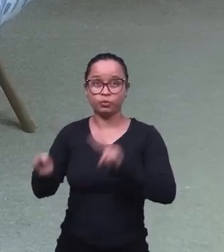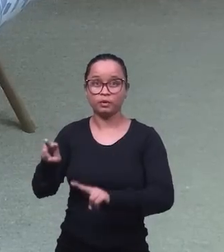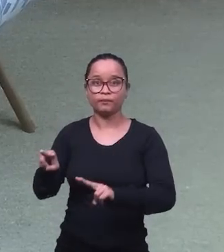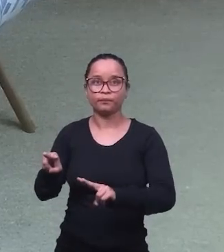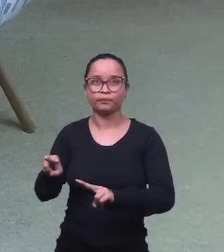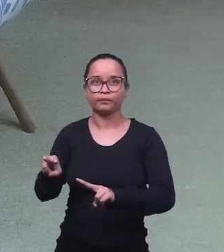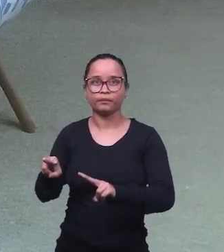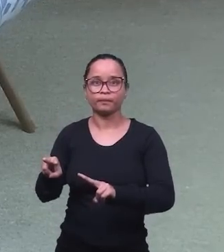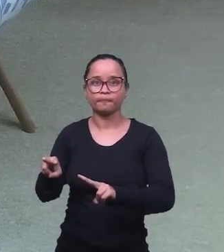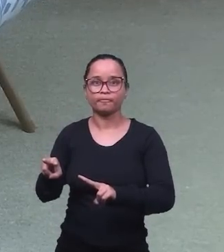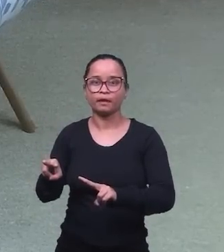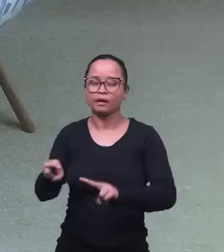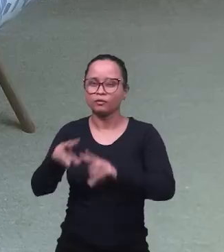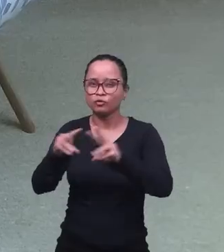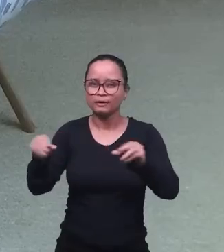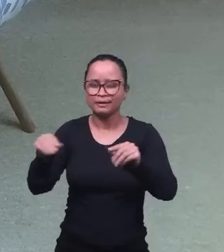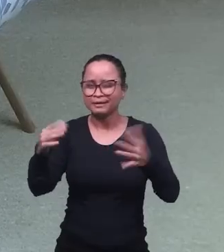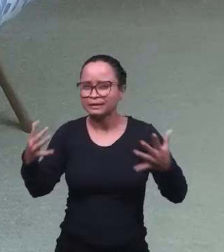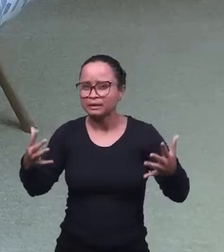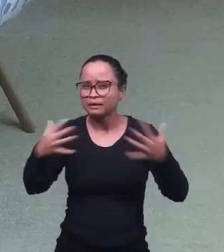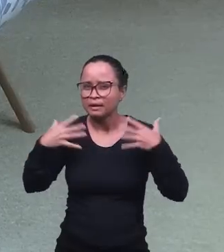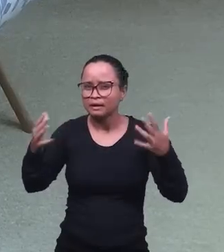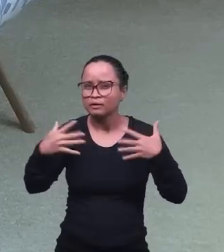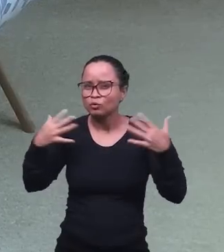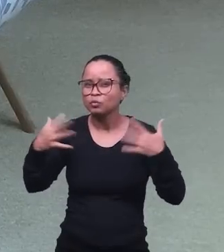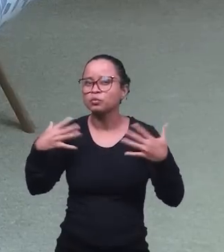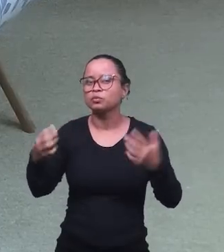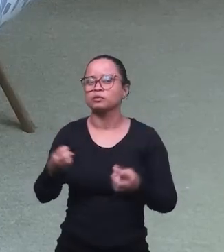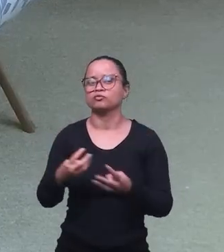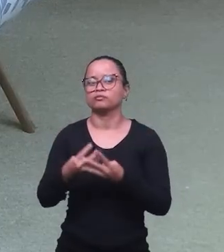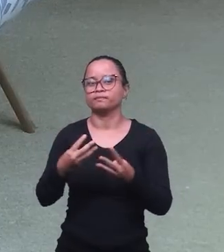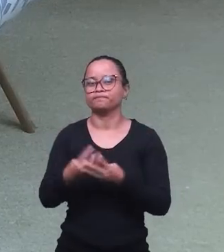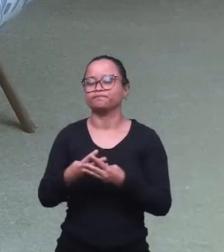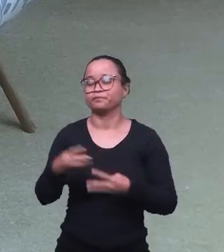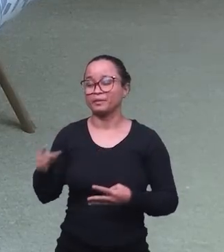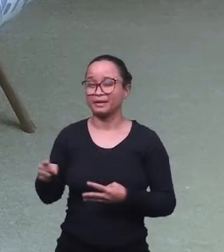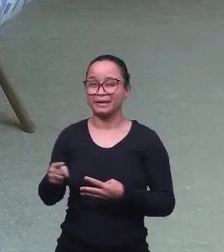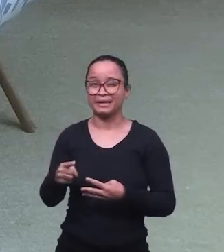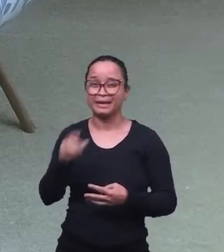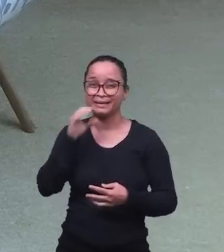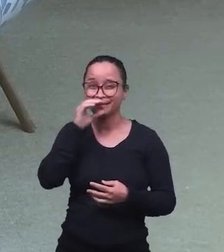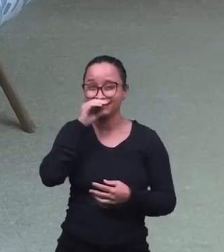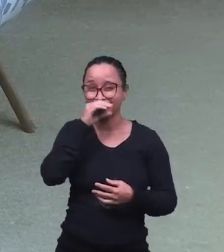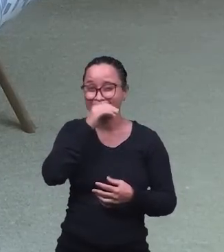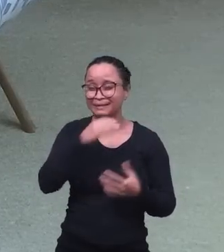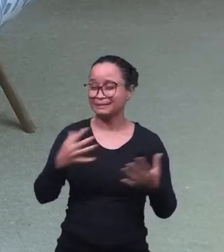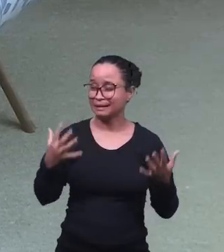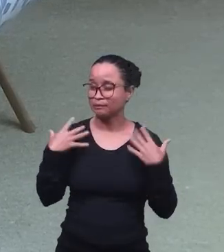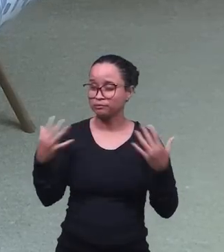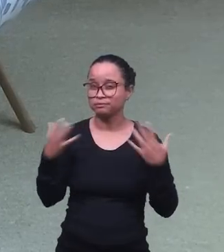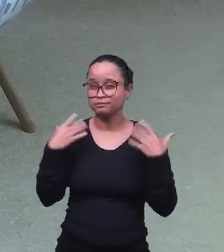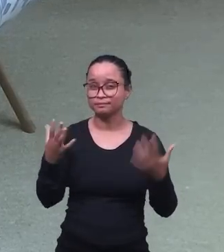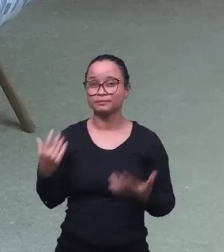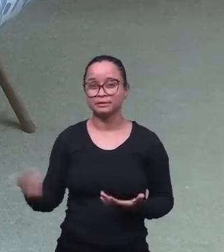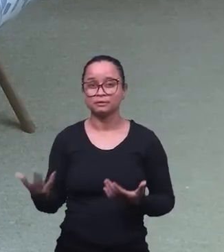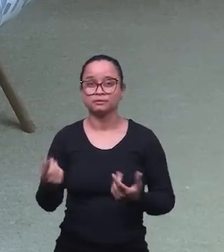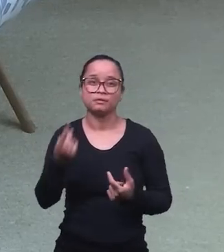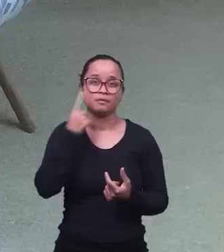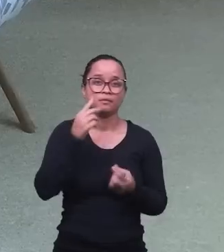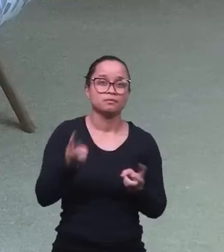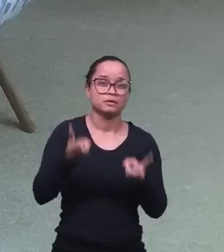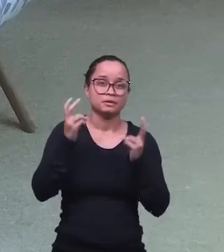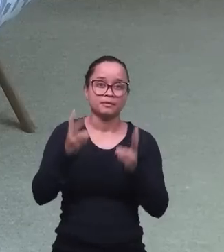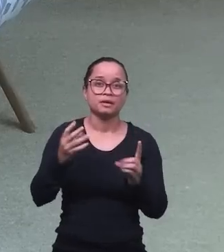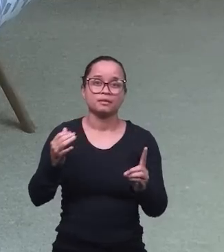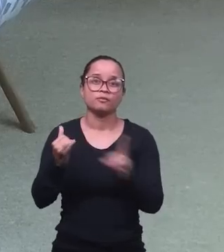já é um vento que vem mais do deserto da Judéia. É um vento mais quente. E quando nós paramos para meditar um pouquinho,